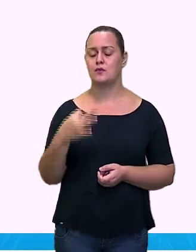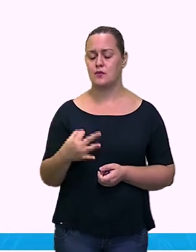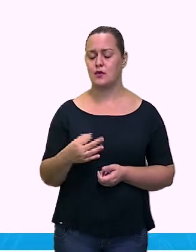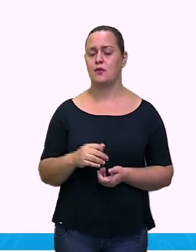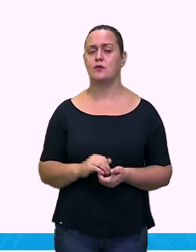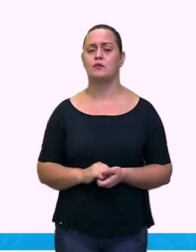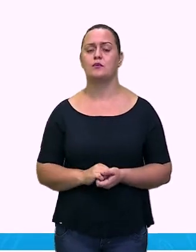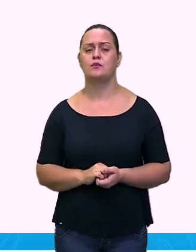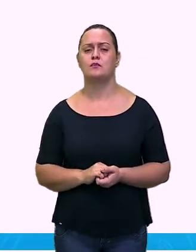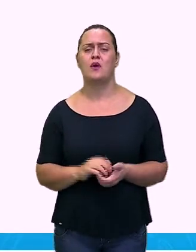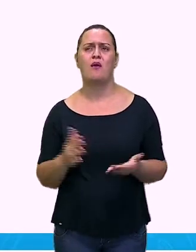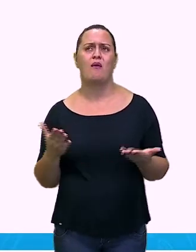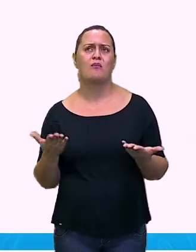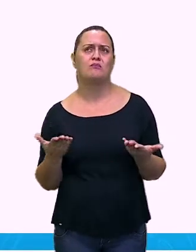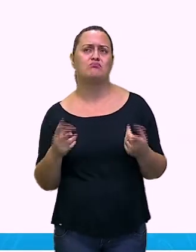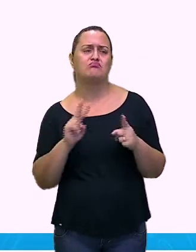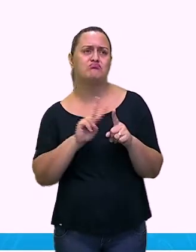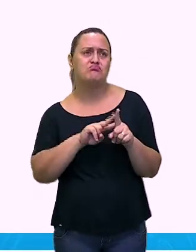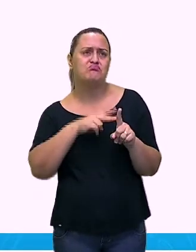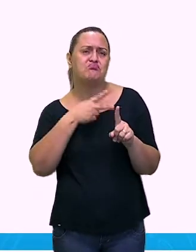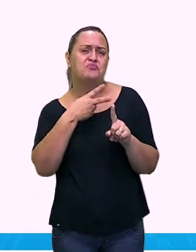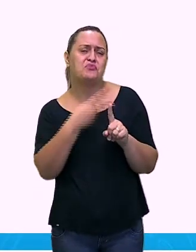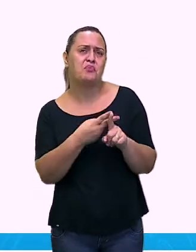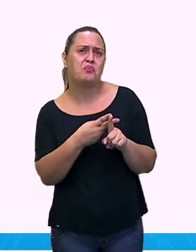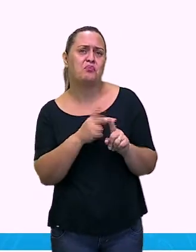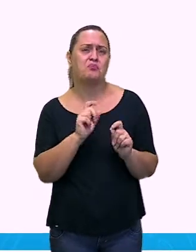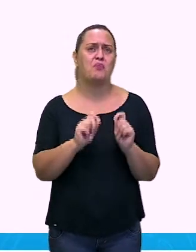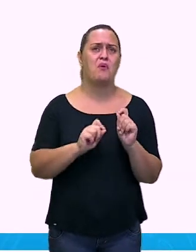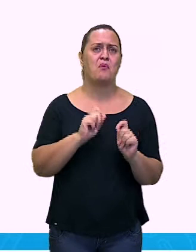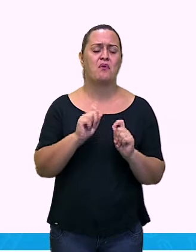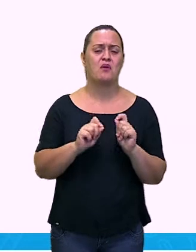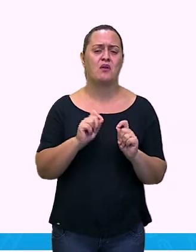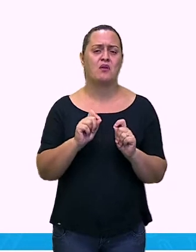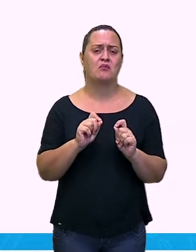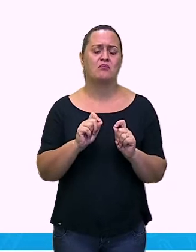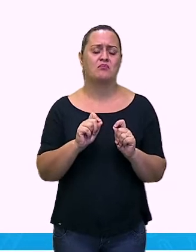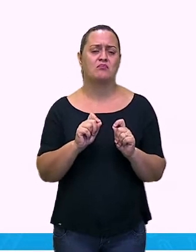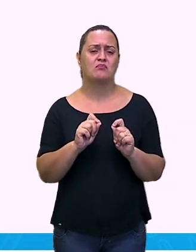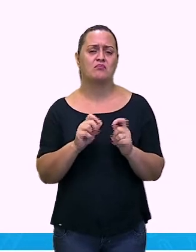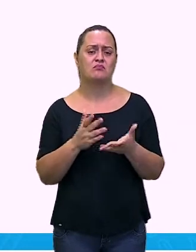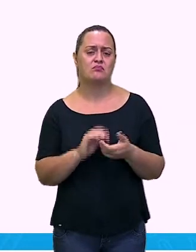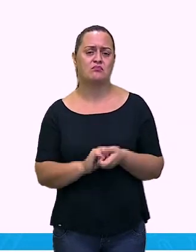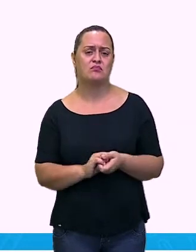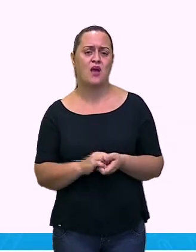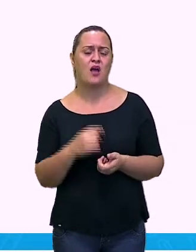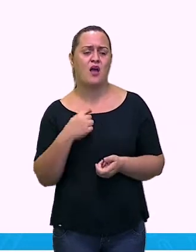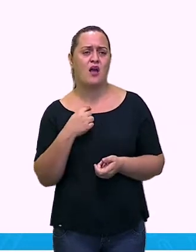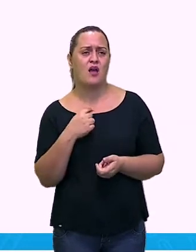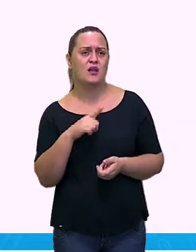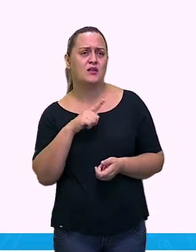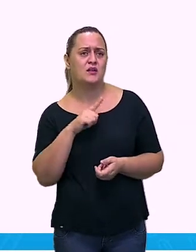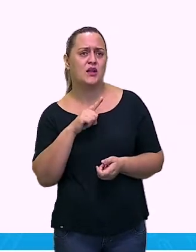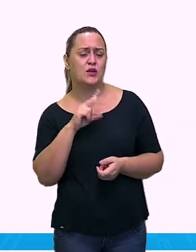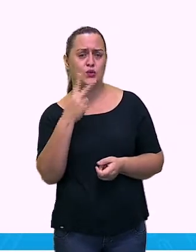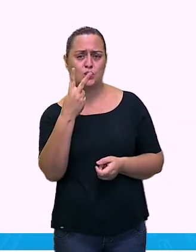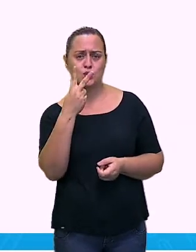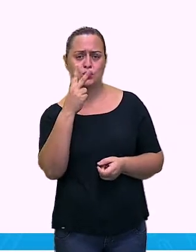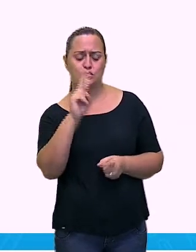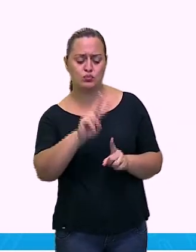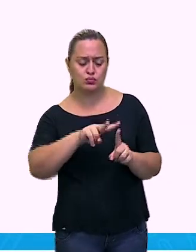o dobro Ele me falou que é a quantidade que corresponde a duas vezes